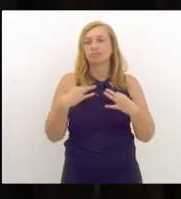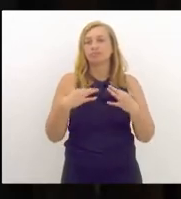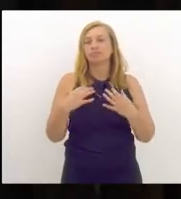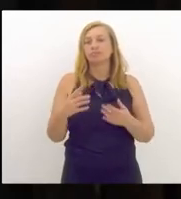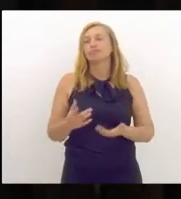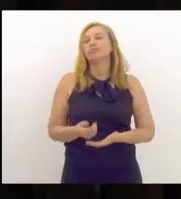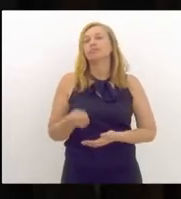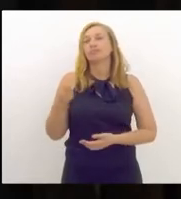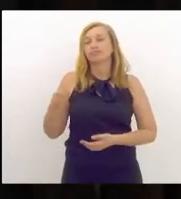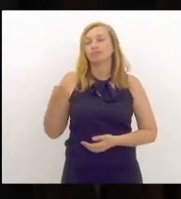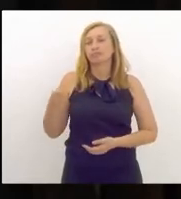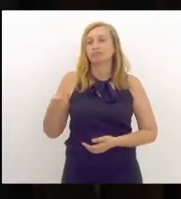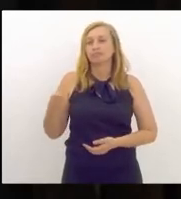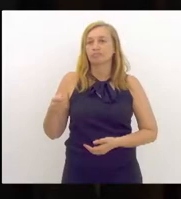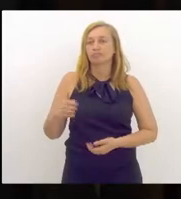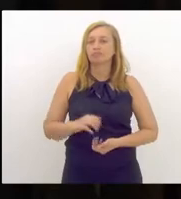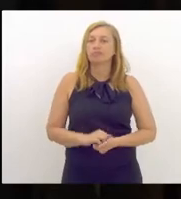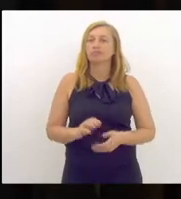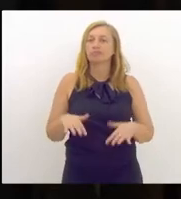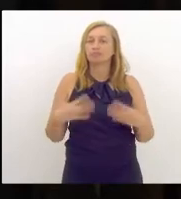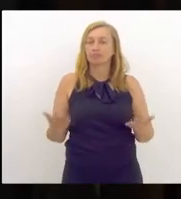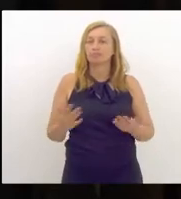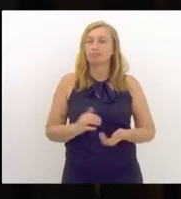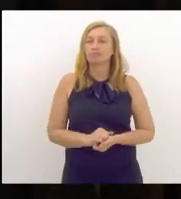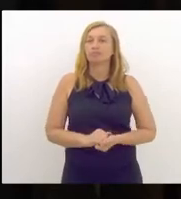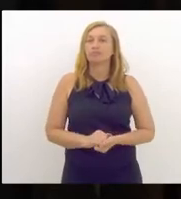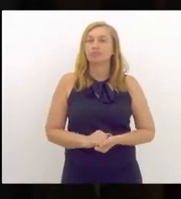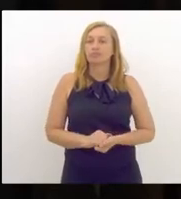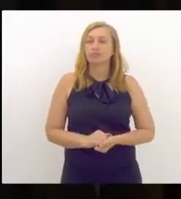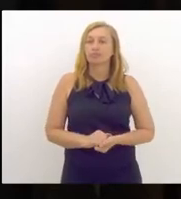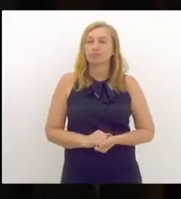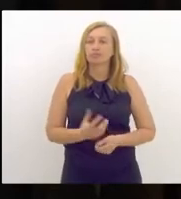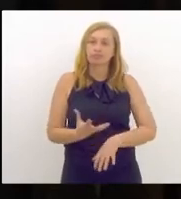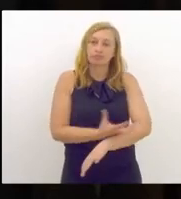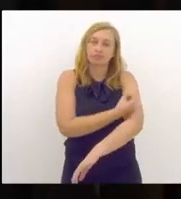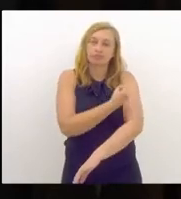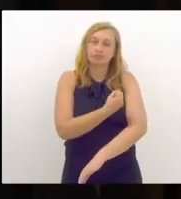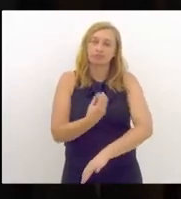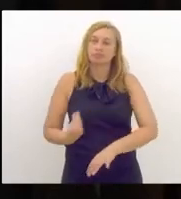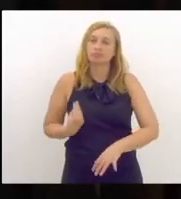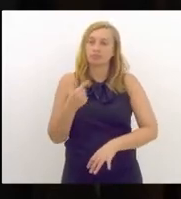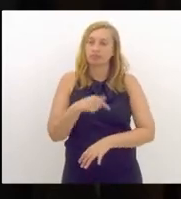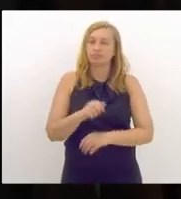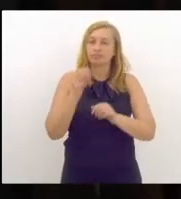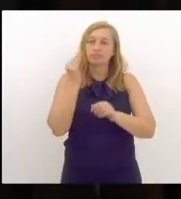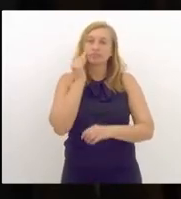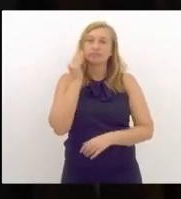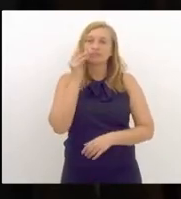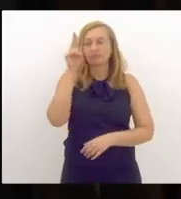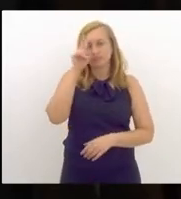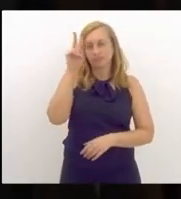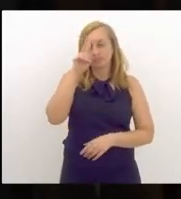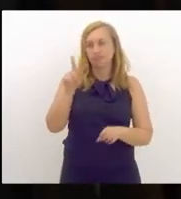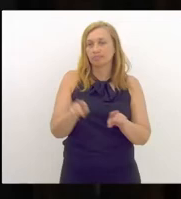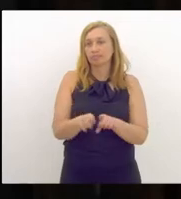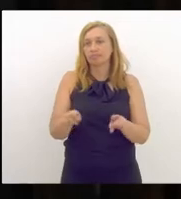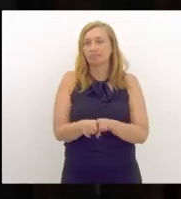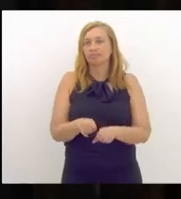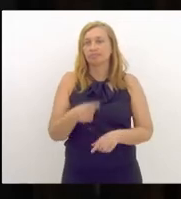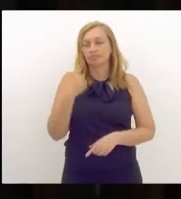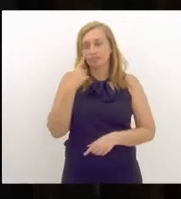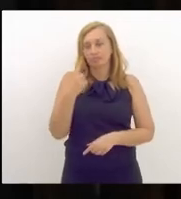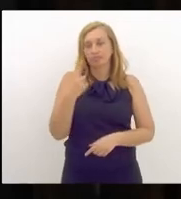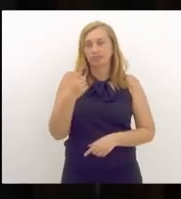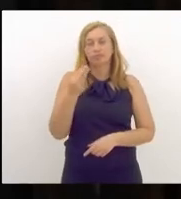enfim eu fico emocionado tá aqui Mônica e eu tava lembrando também quer dizer vendo aí